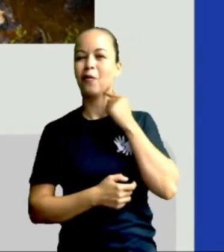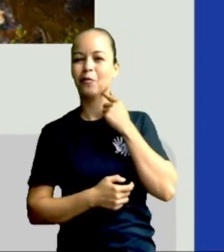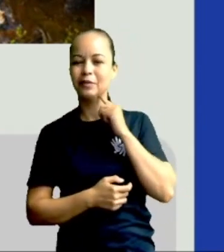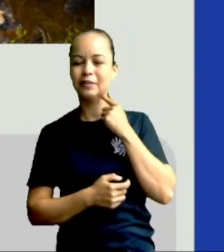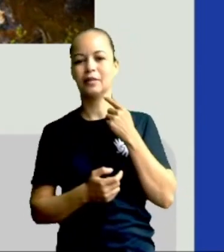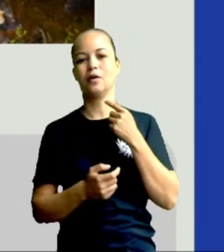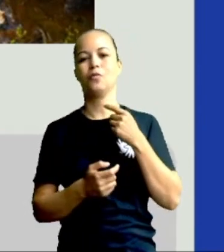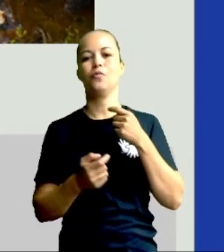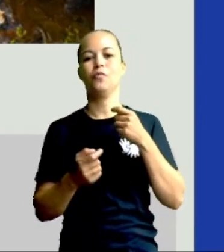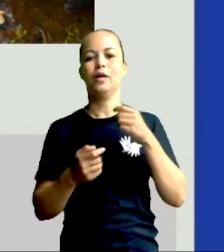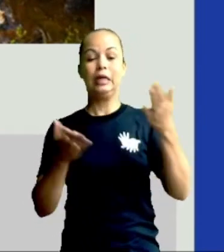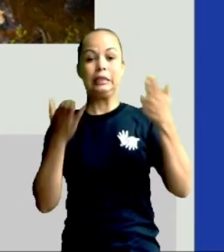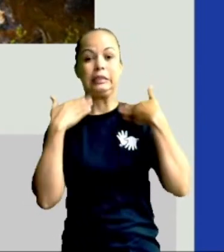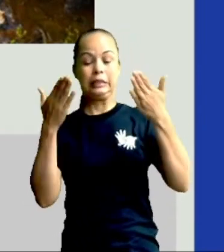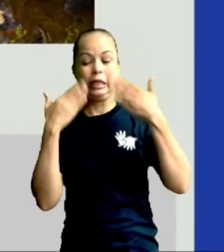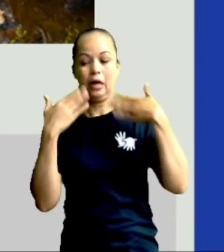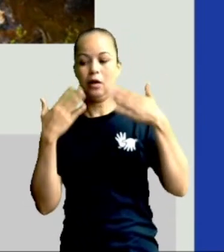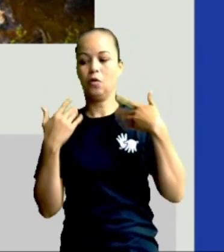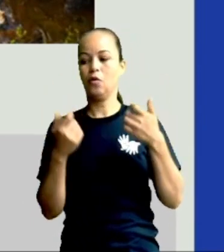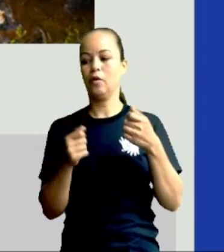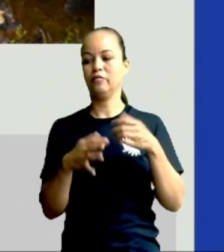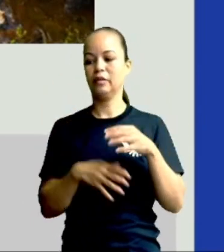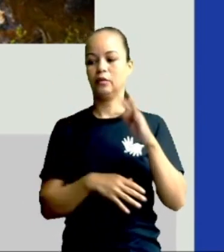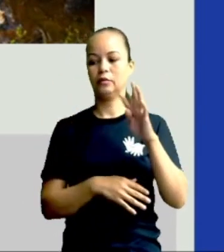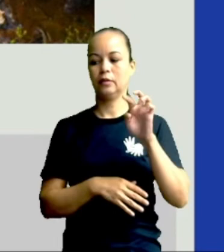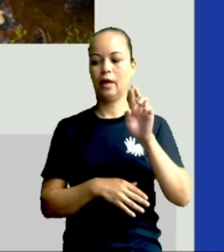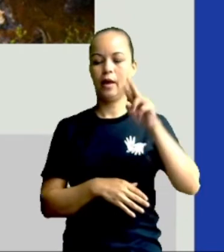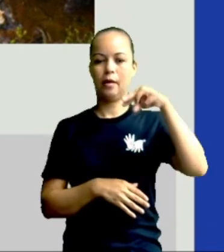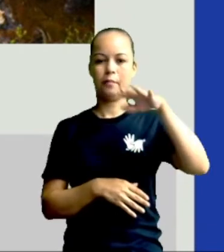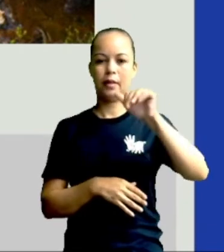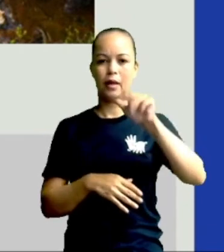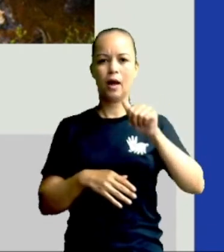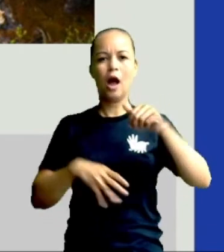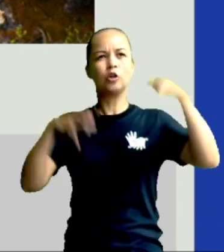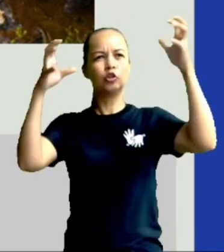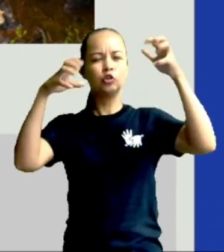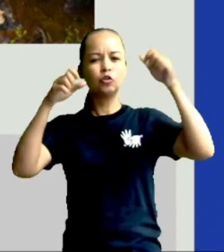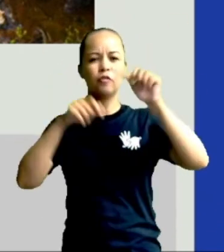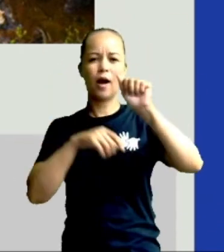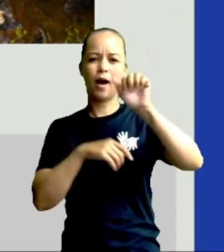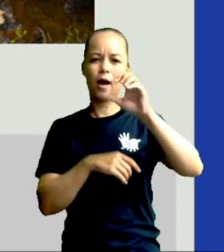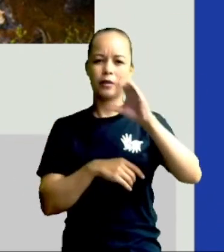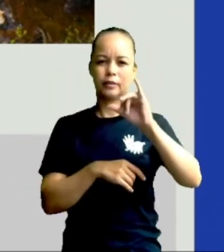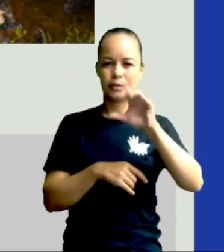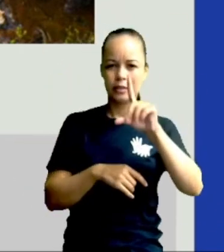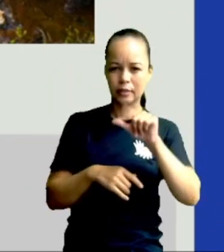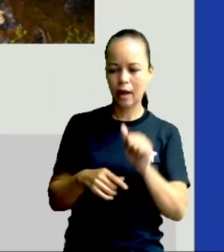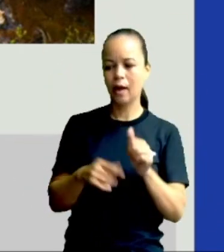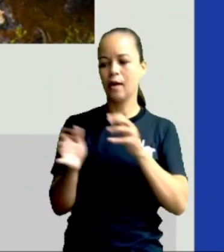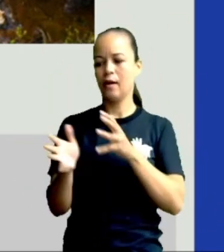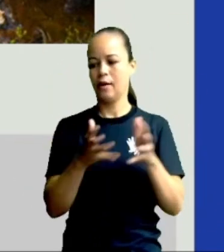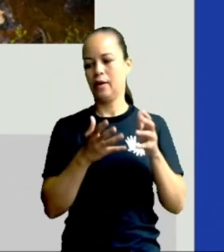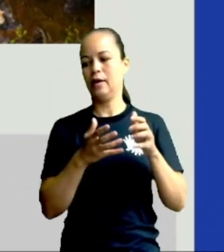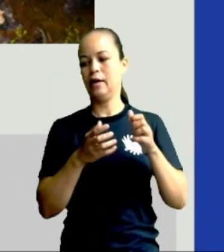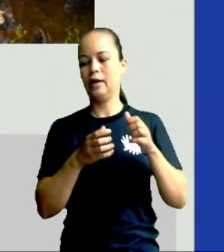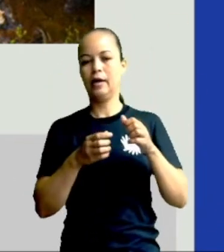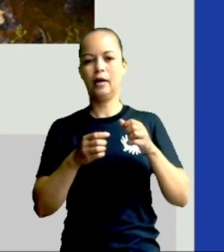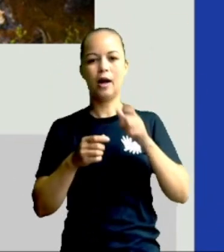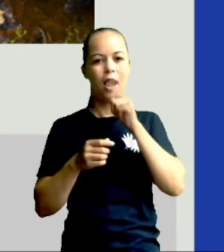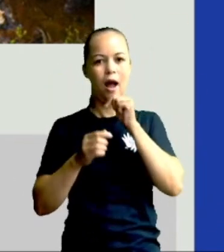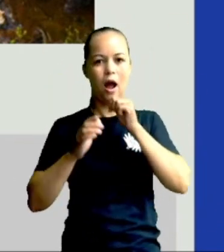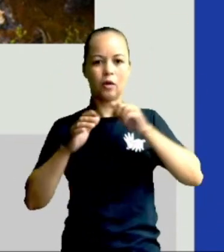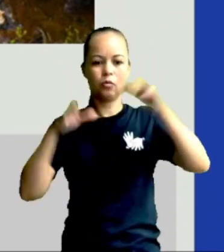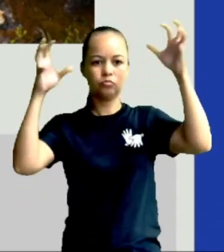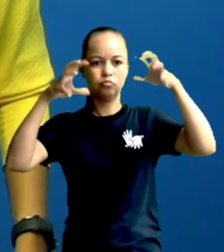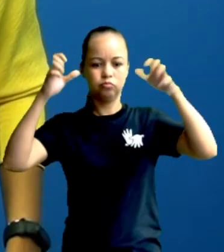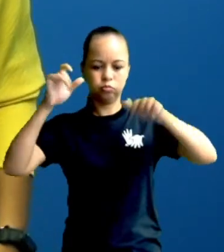de calor, inversão térmica, chuva ácida, enchentes e deslizamentos de terra. Isso tudo quando a